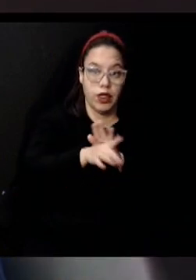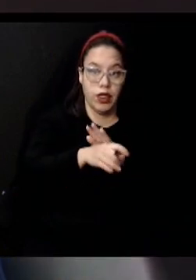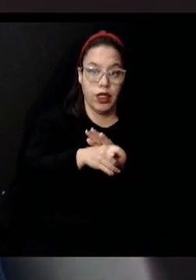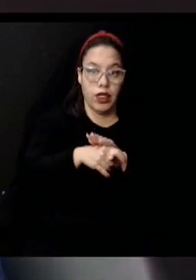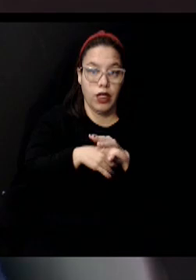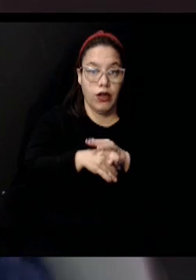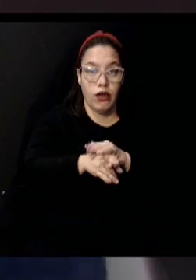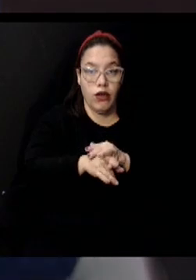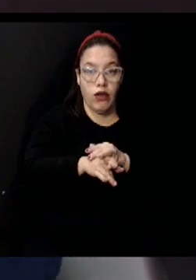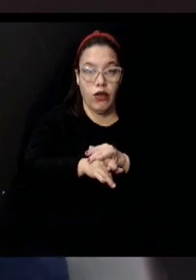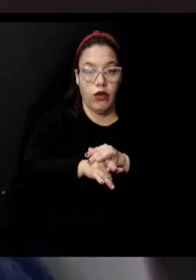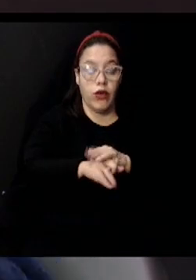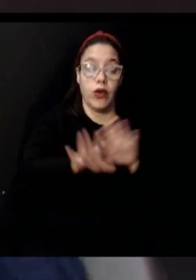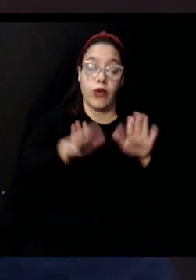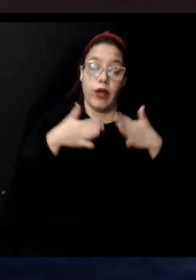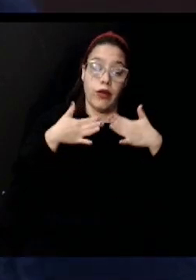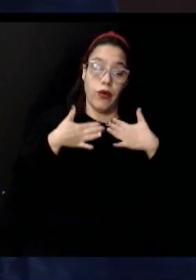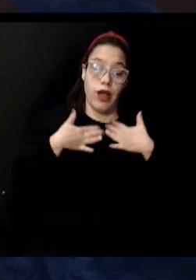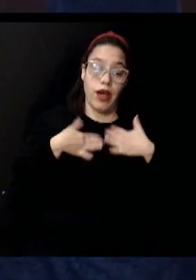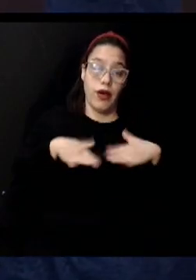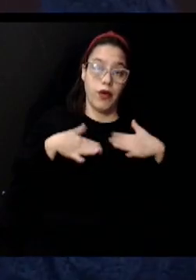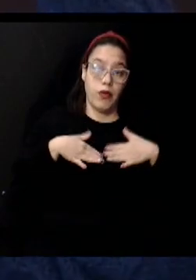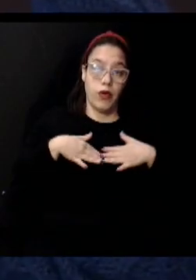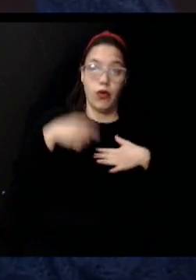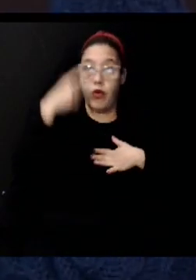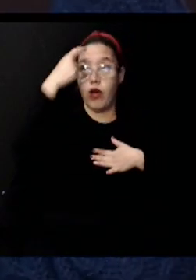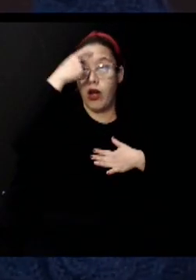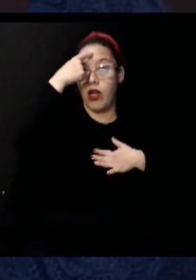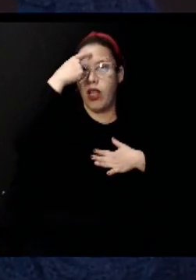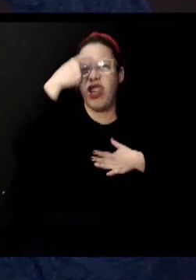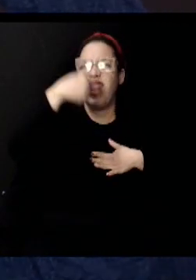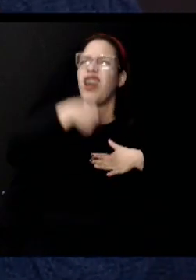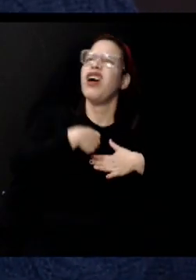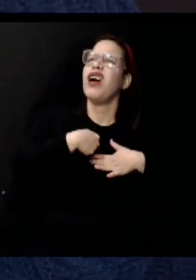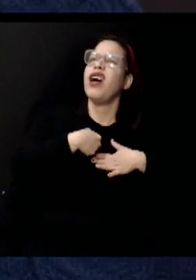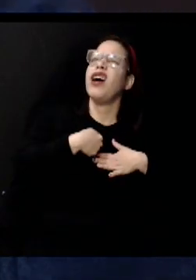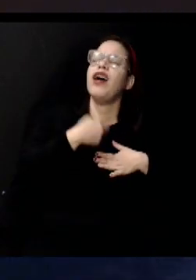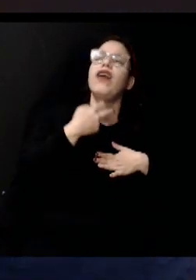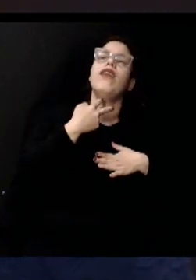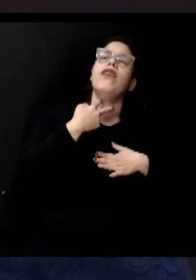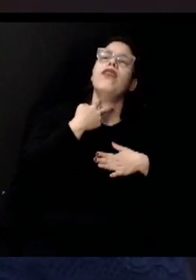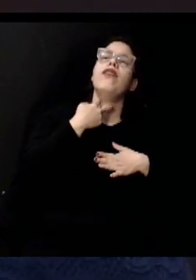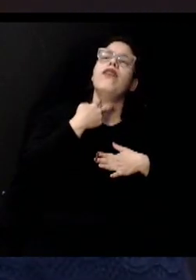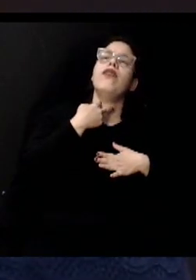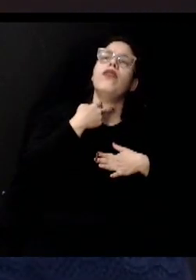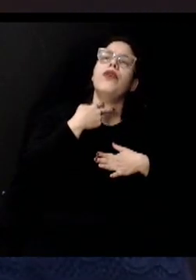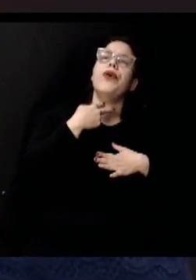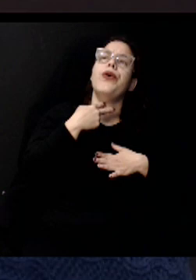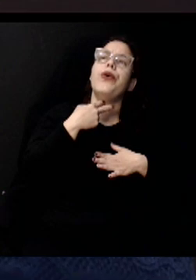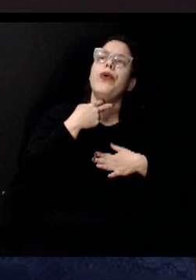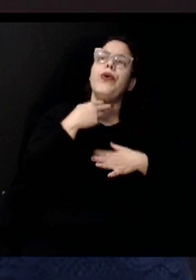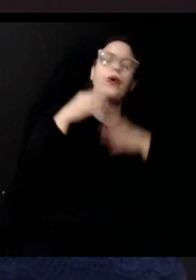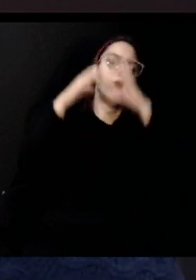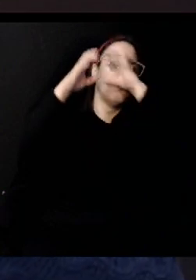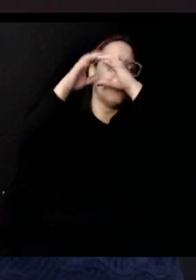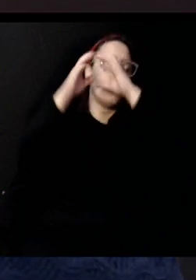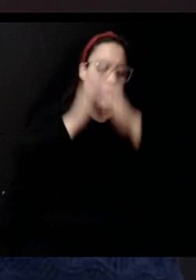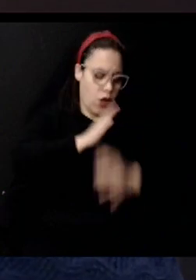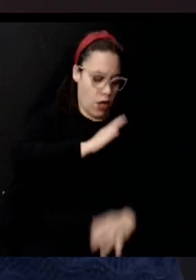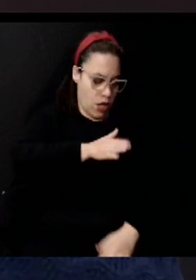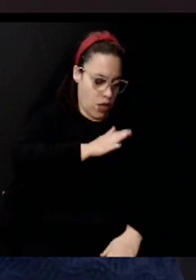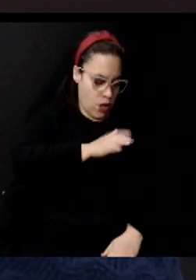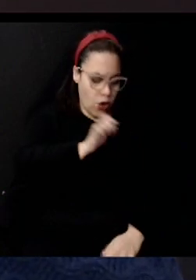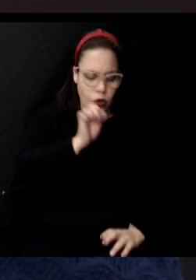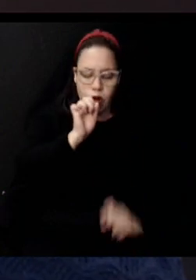Olha não aí, é? tá E o vendo? aqui que eu digo, né, não pode, a gente tem que prestar atenção no aqui no cérebro e aqui no coração. O que Uhum. está se